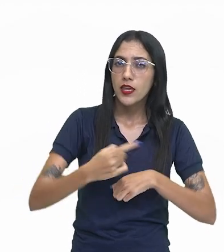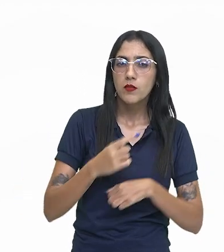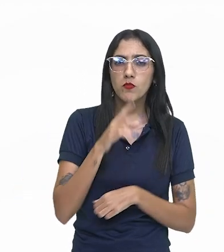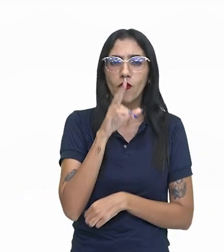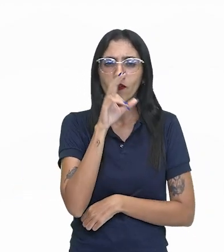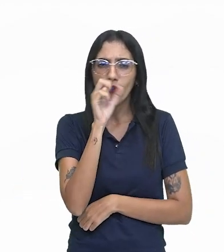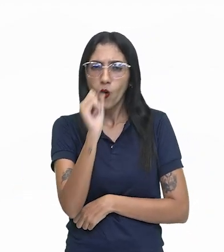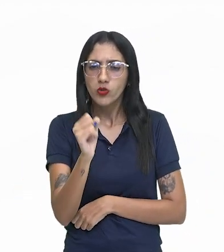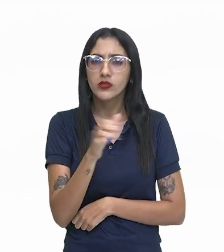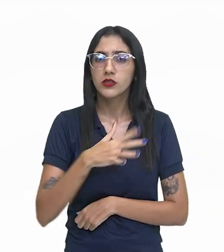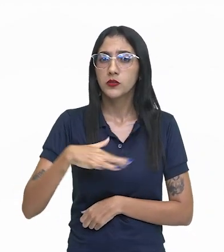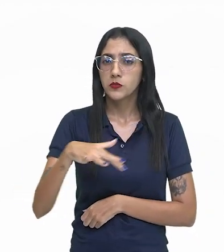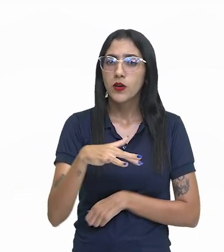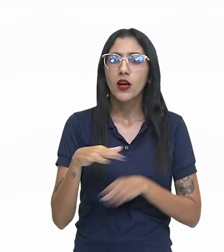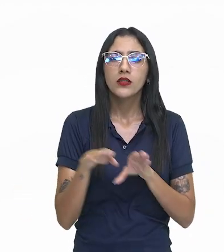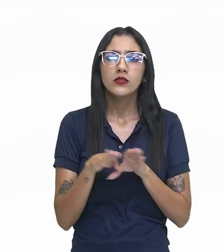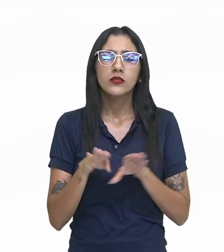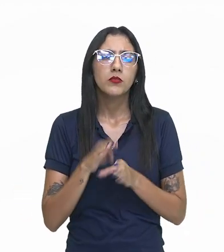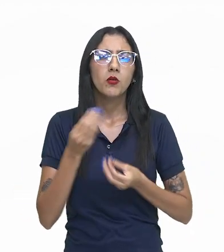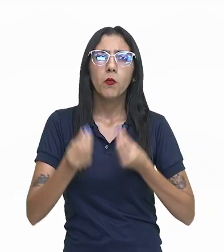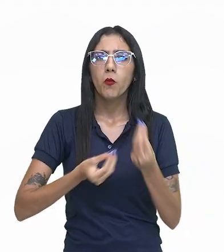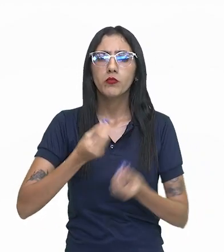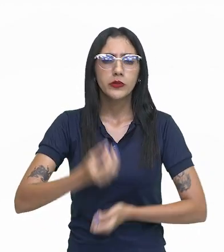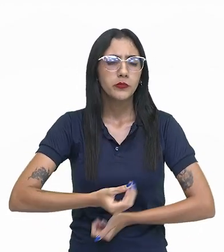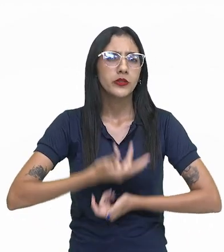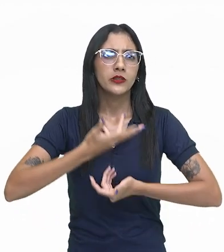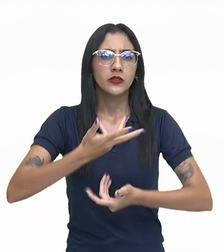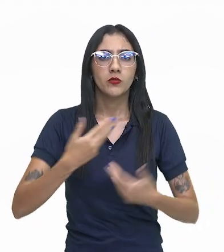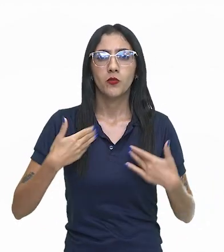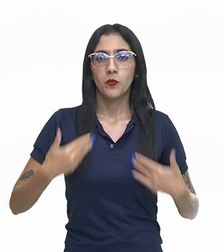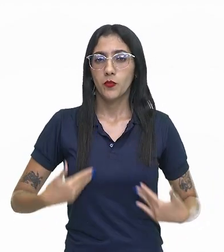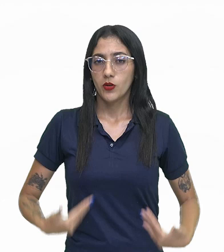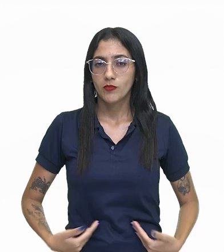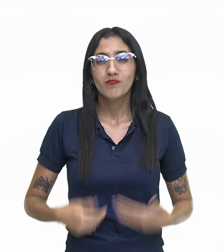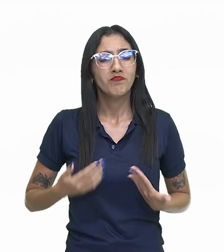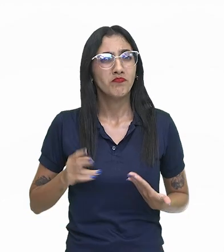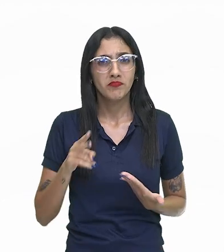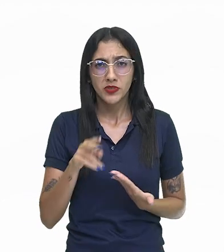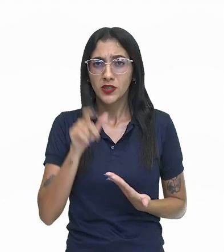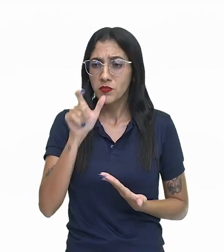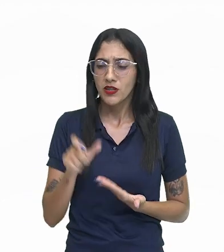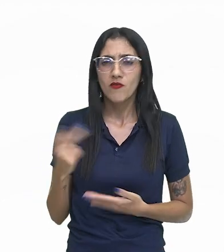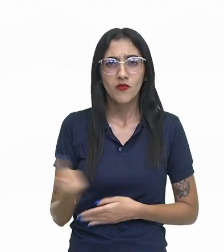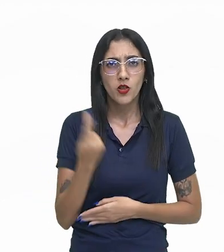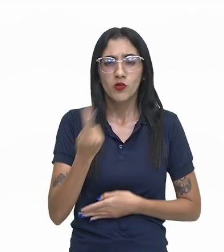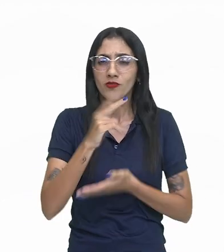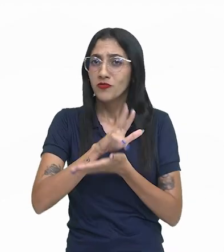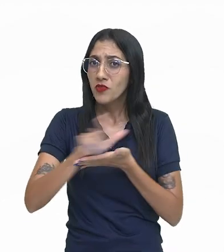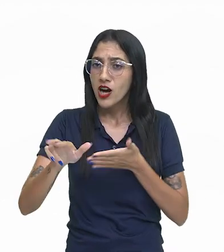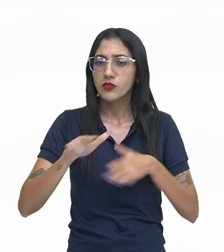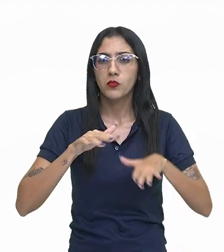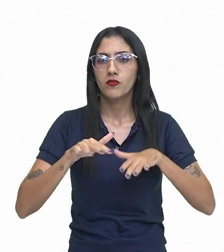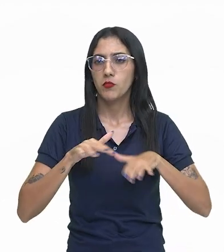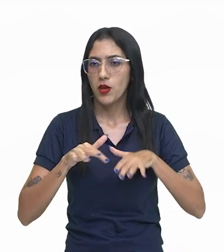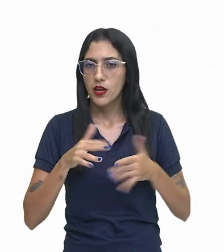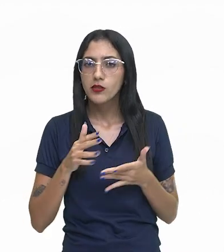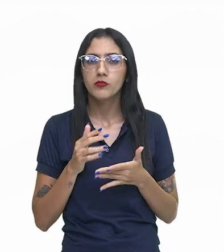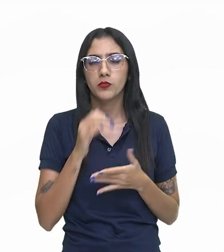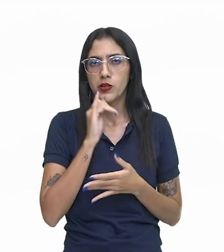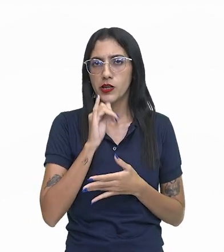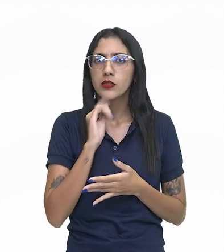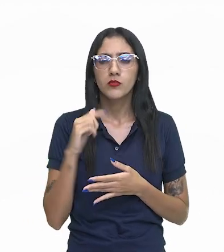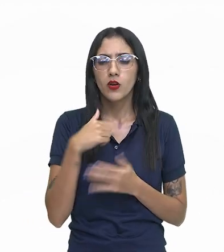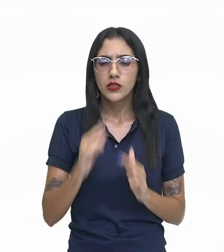espaço e fluência da linguagem corporal. Ele sempre valorizou todo tipo de movimento, desde aqueles nas nossas